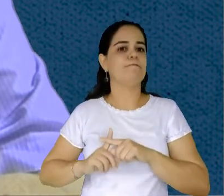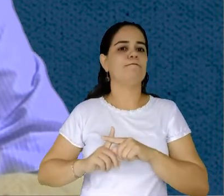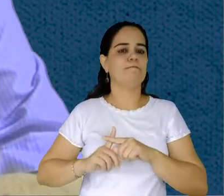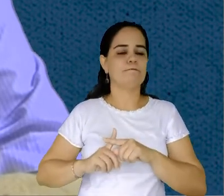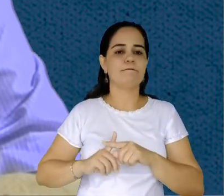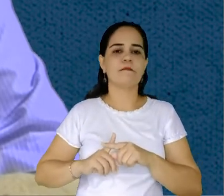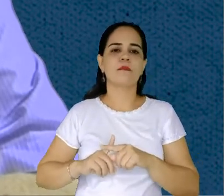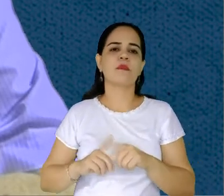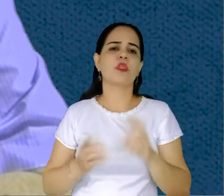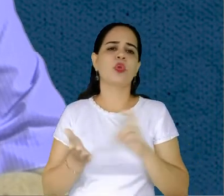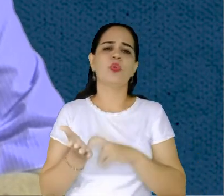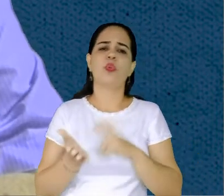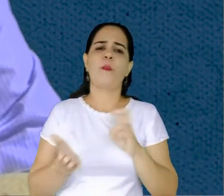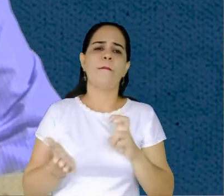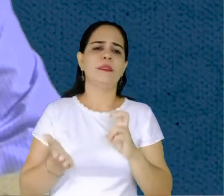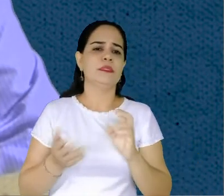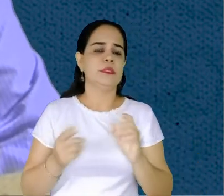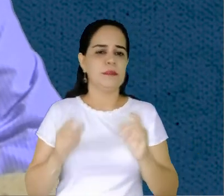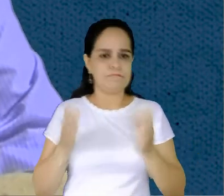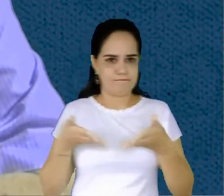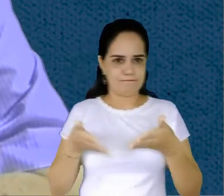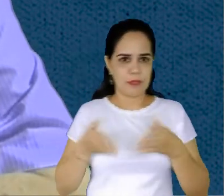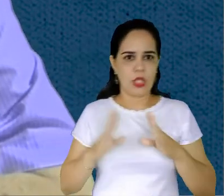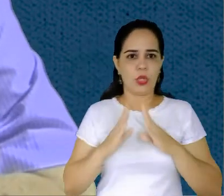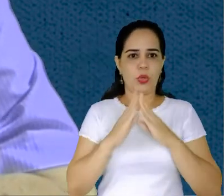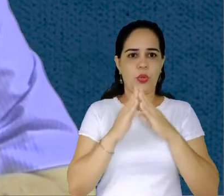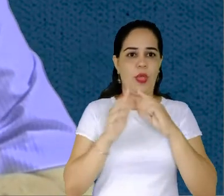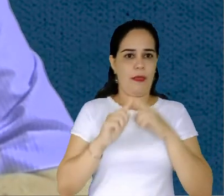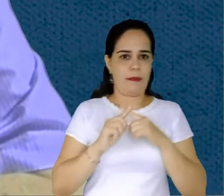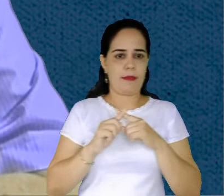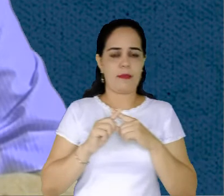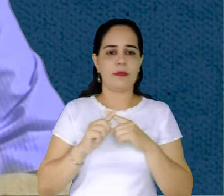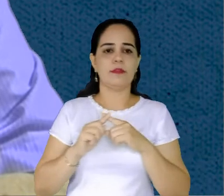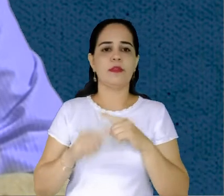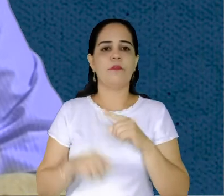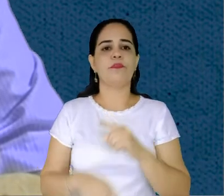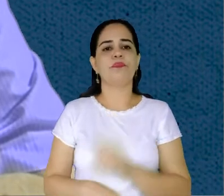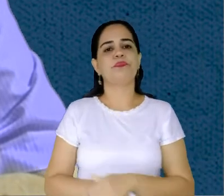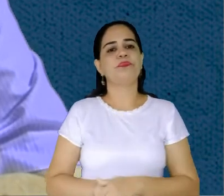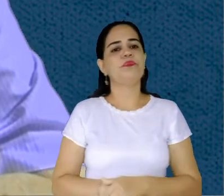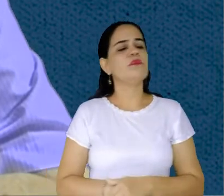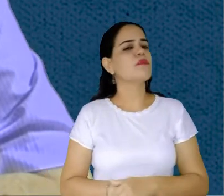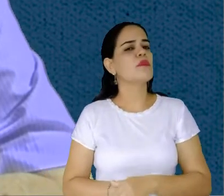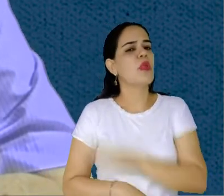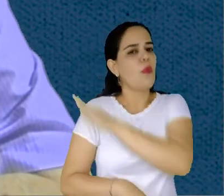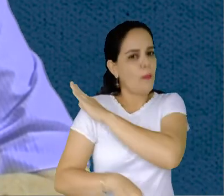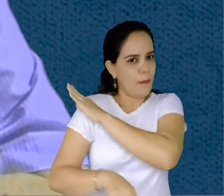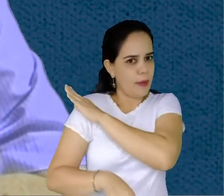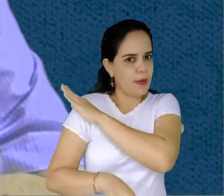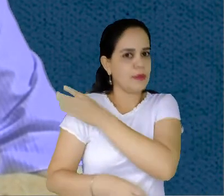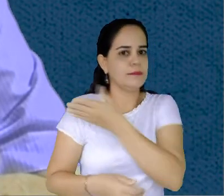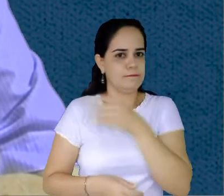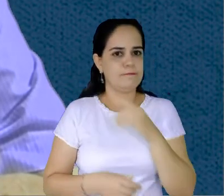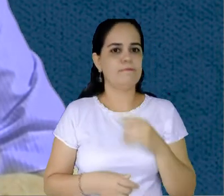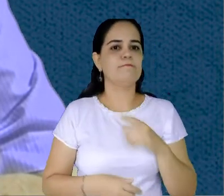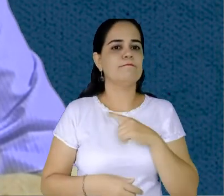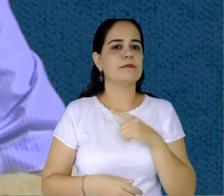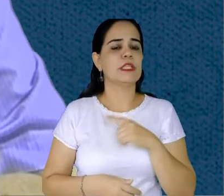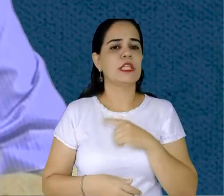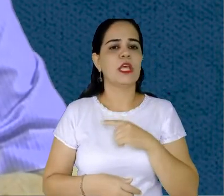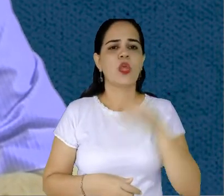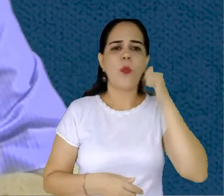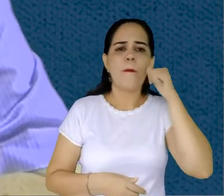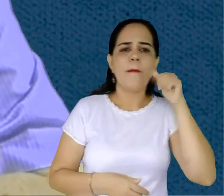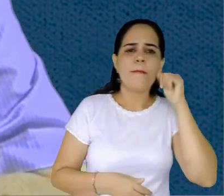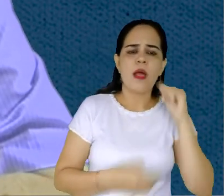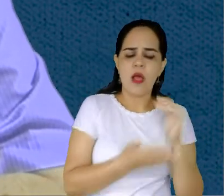Devemos continuar. Toda manhã, aqui na igreja da Catedral de Bragança, eu